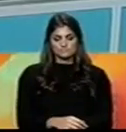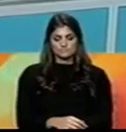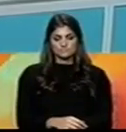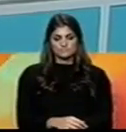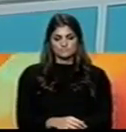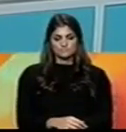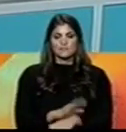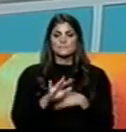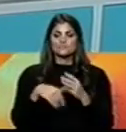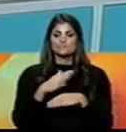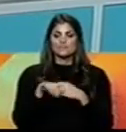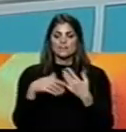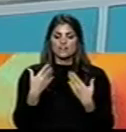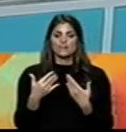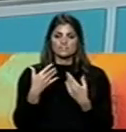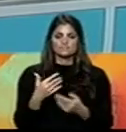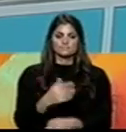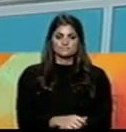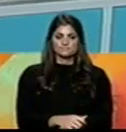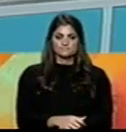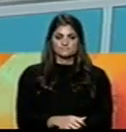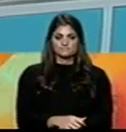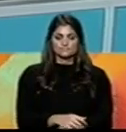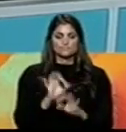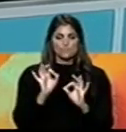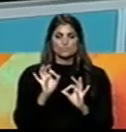Vamos misturar, dar uma mexidela. Já está.